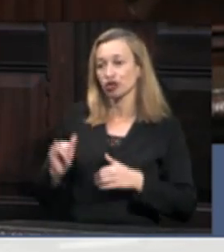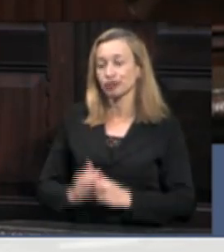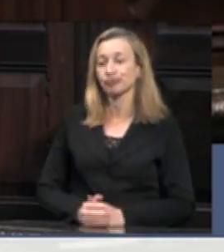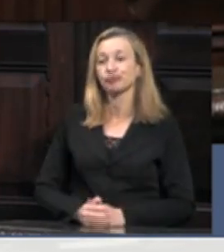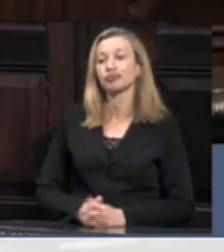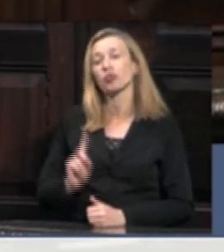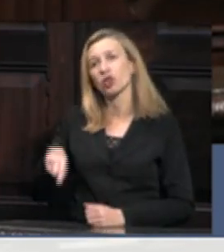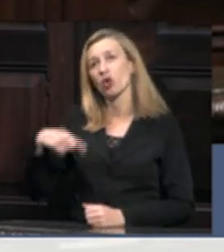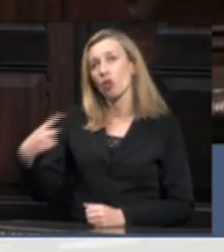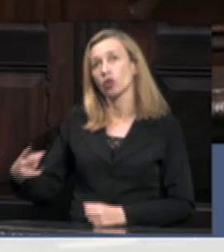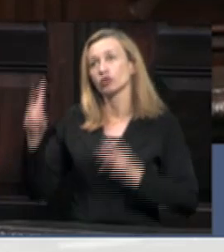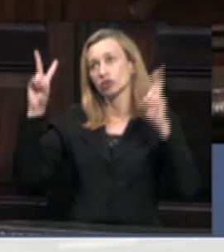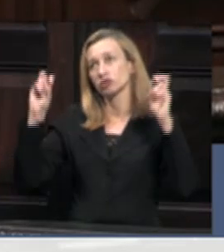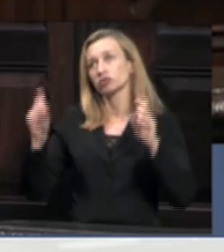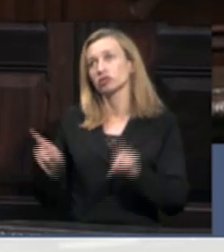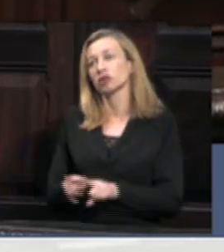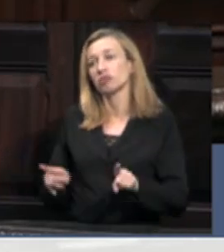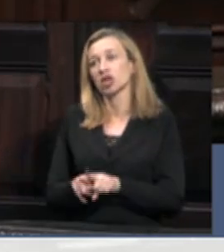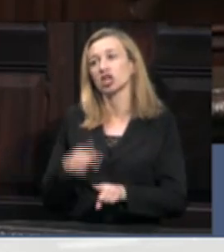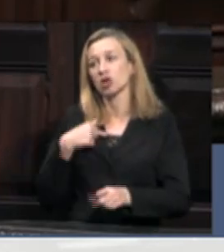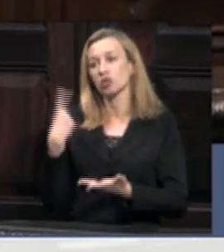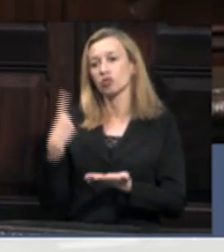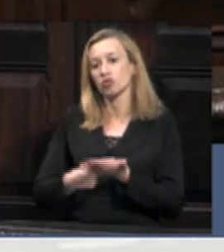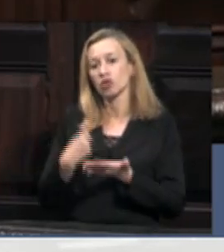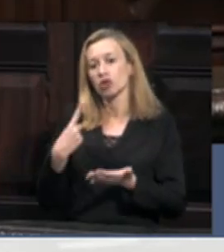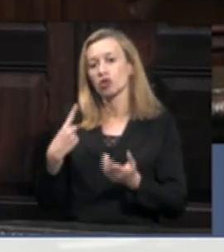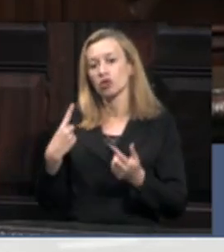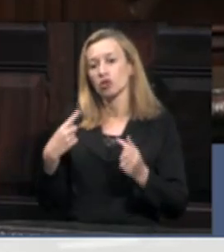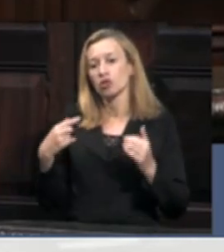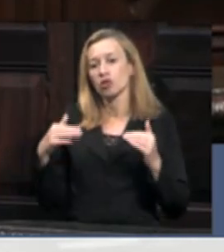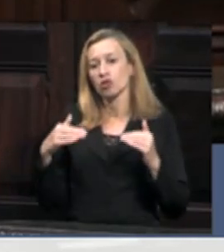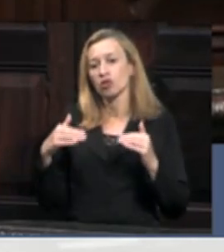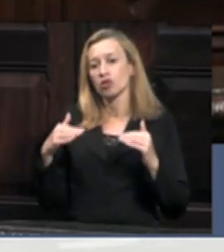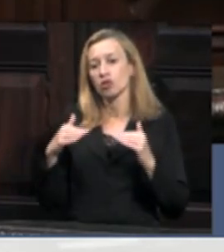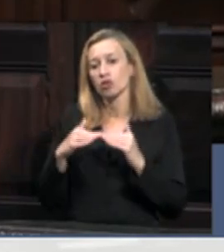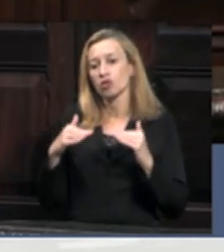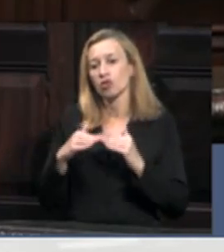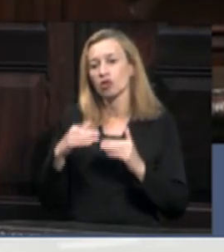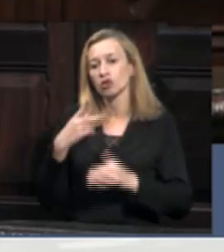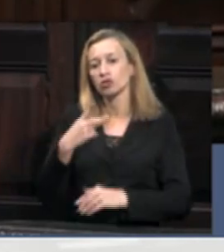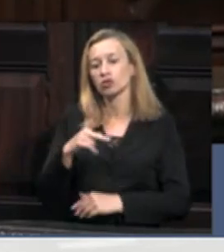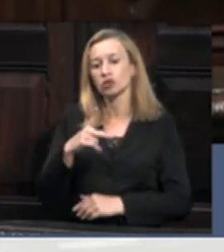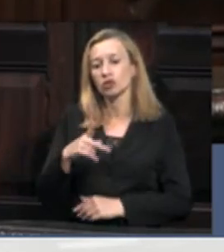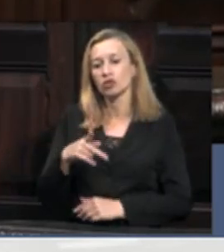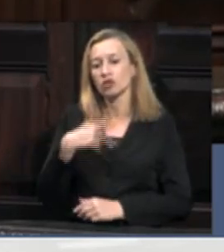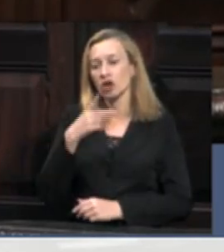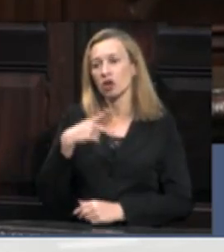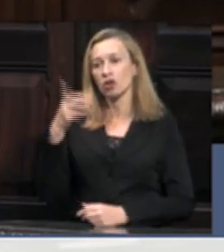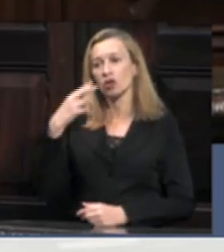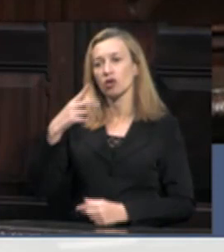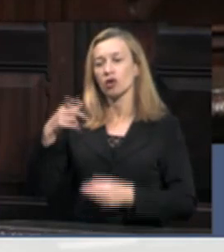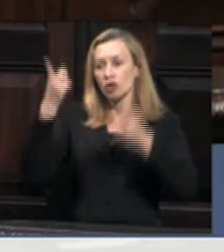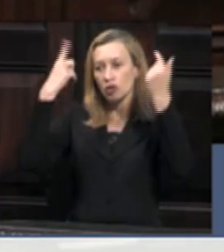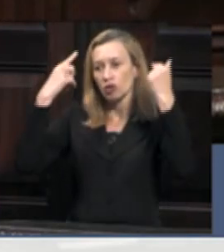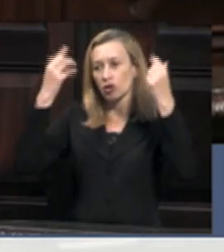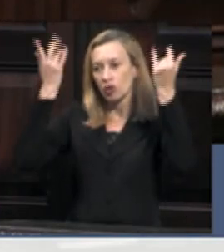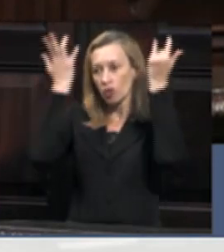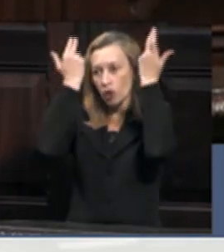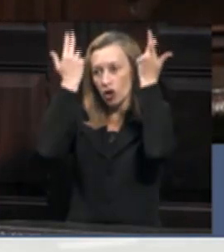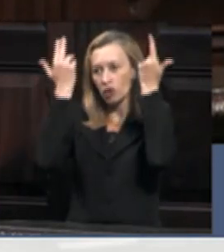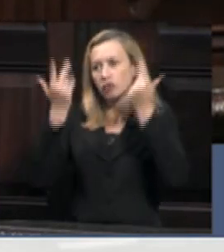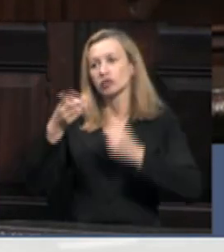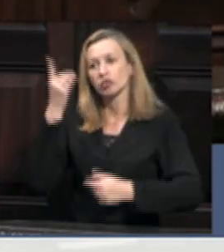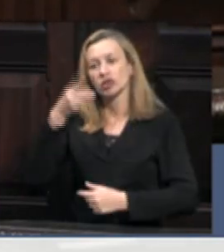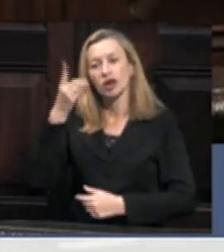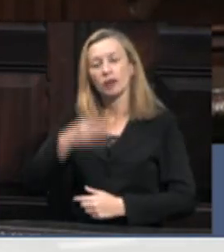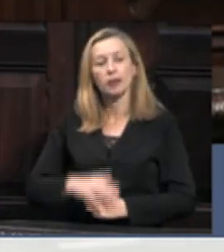Um outro ponto, deputado Eliomar, que eu concordo, eu entendo que o governo, o executivo, ele joga